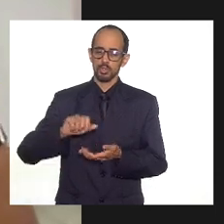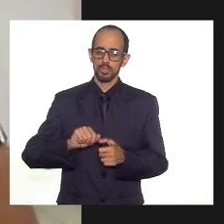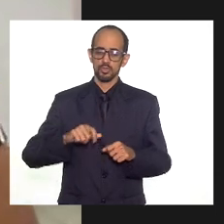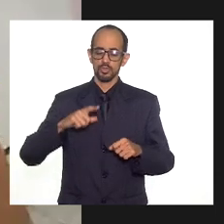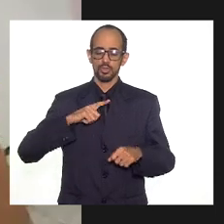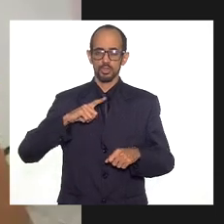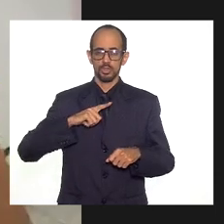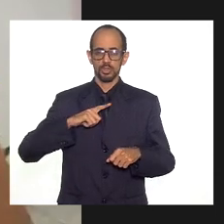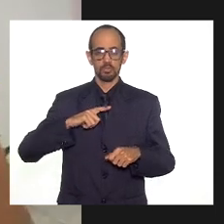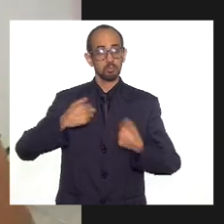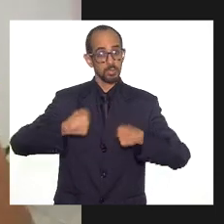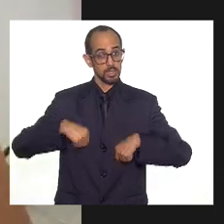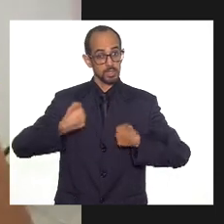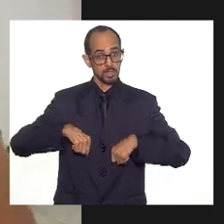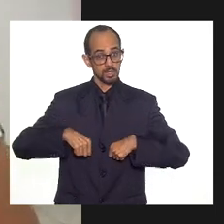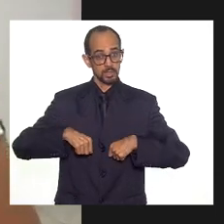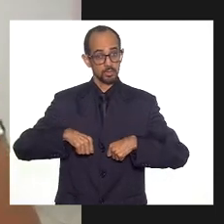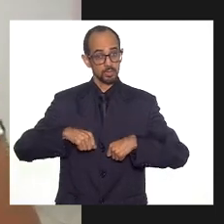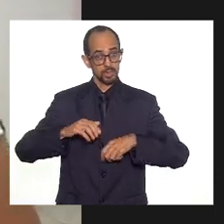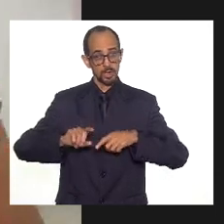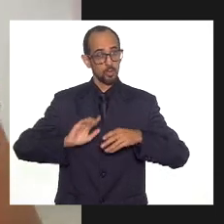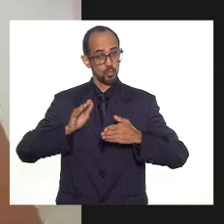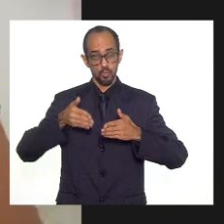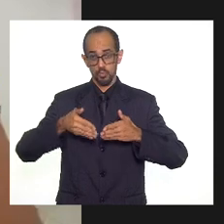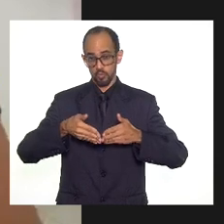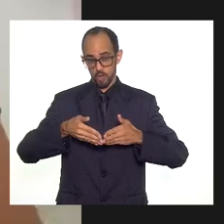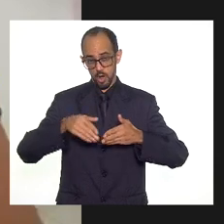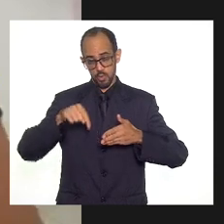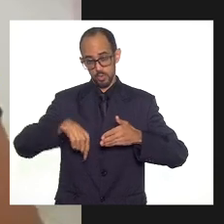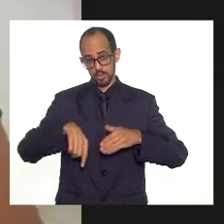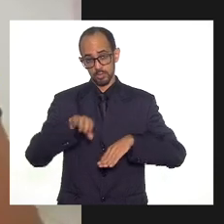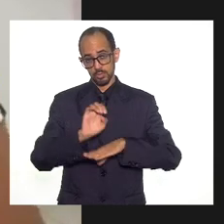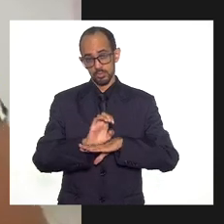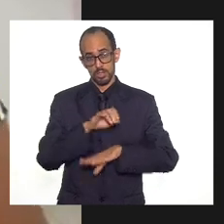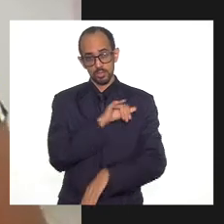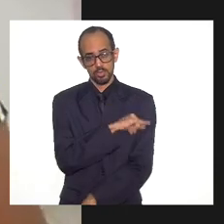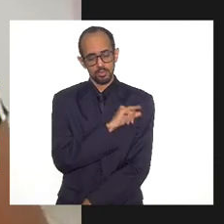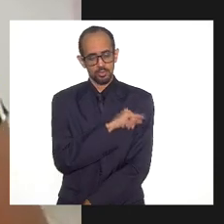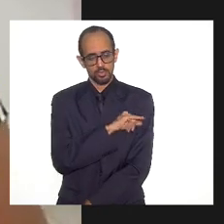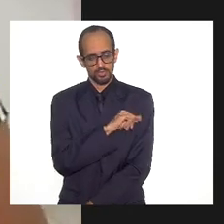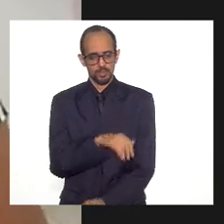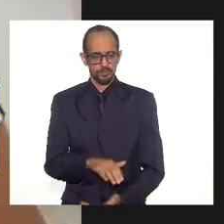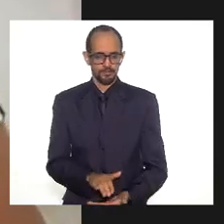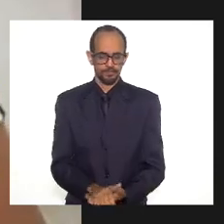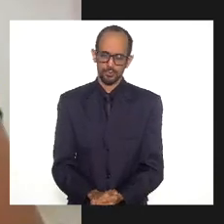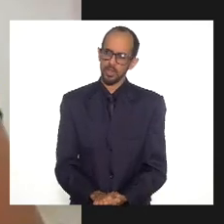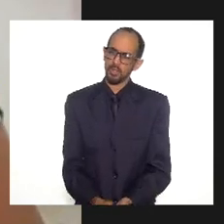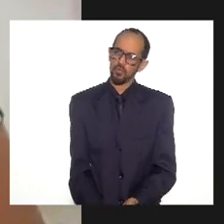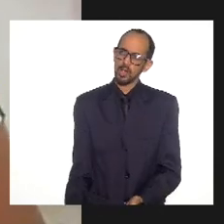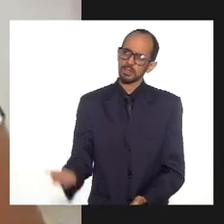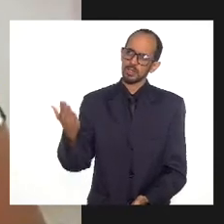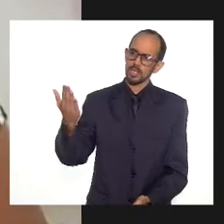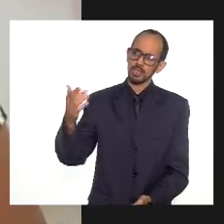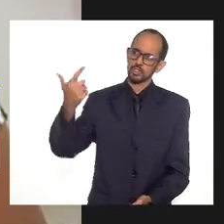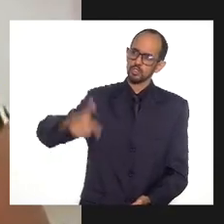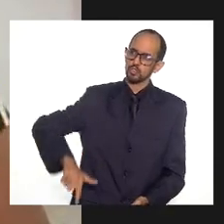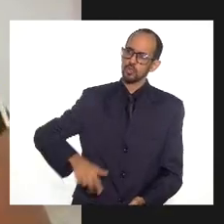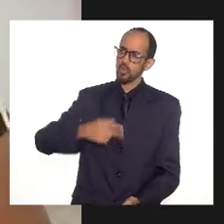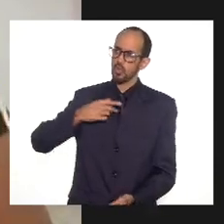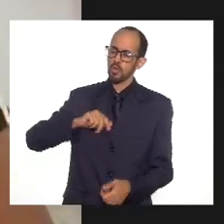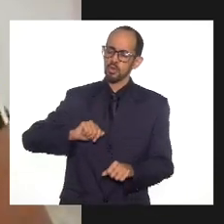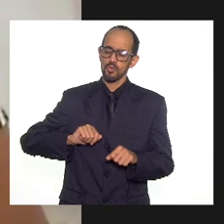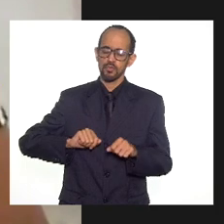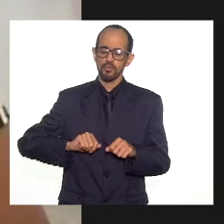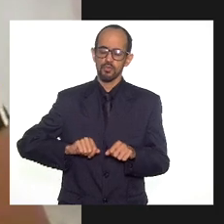devem ter prioridade no nosso estado do Rio de Janeiro, né? Vossa Excelência, mais uma vez, sai à